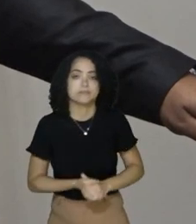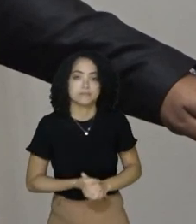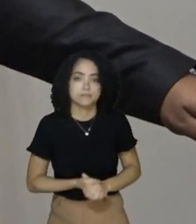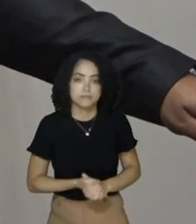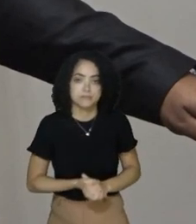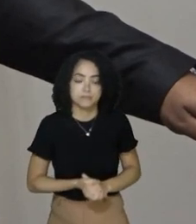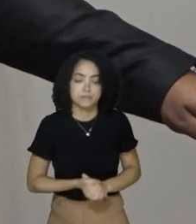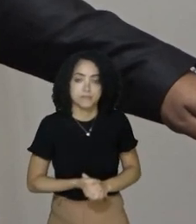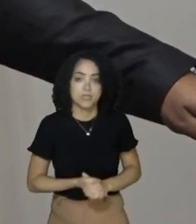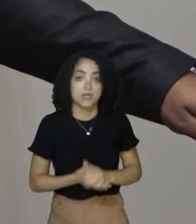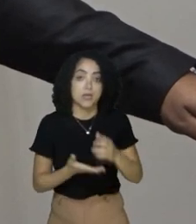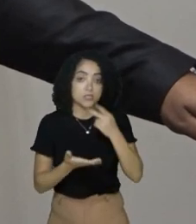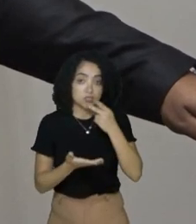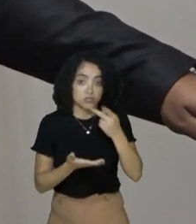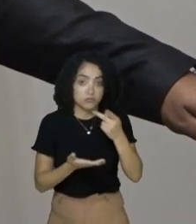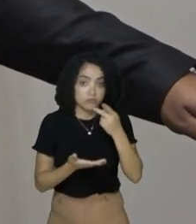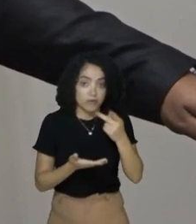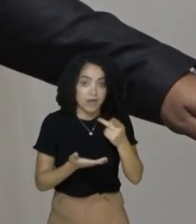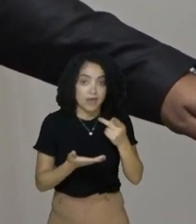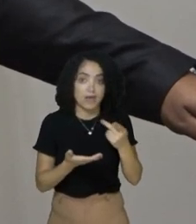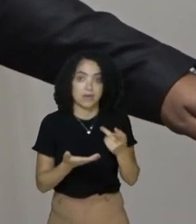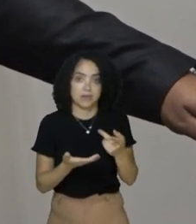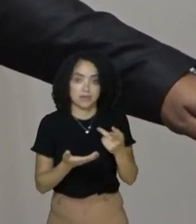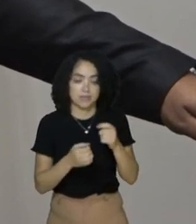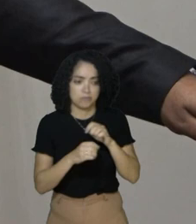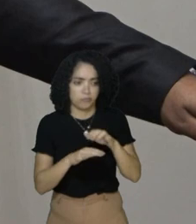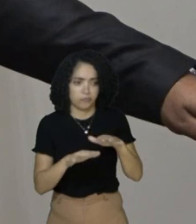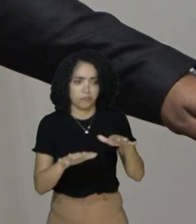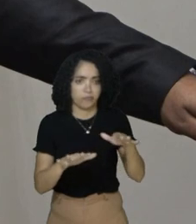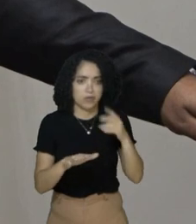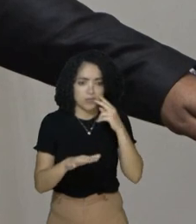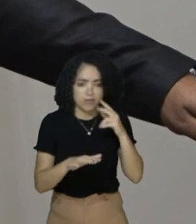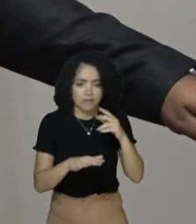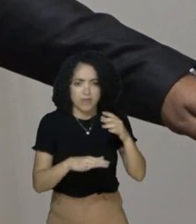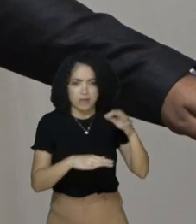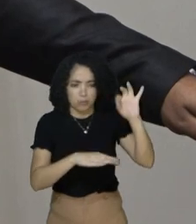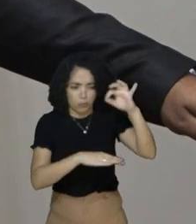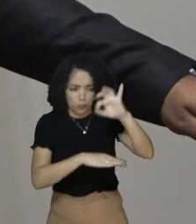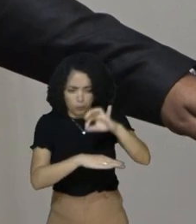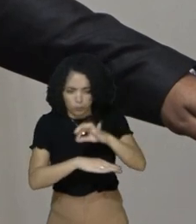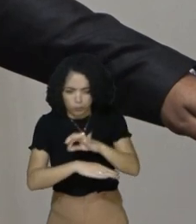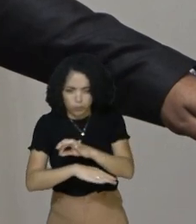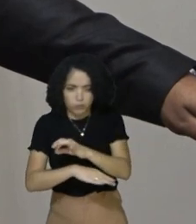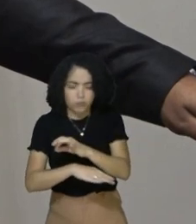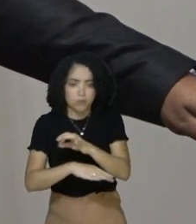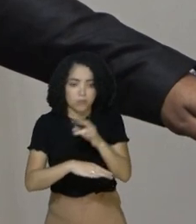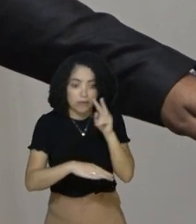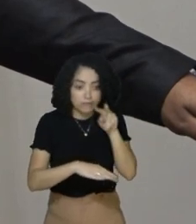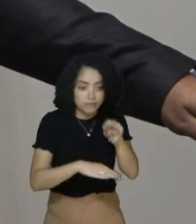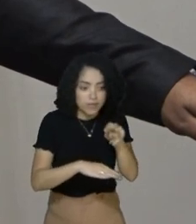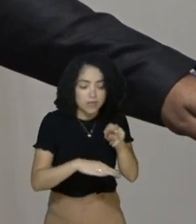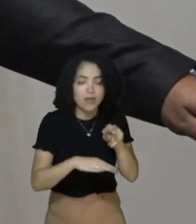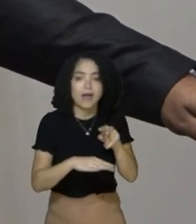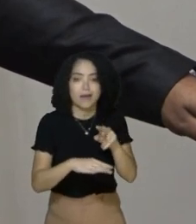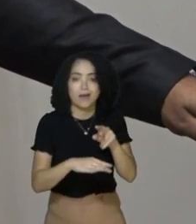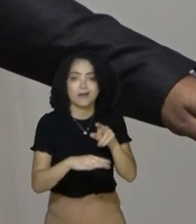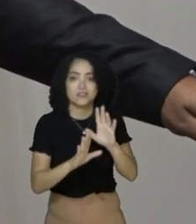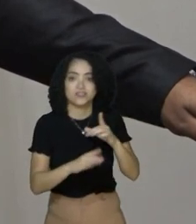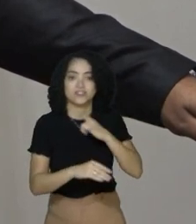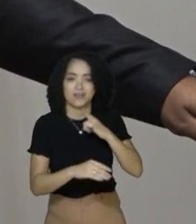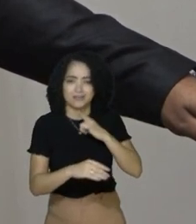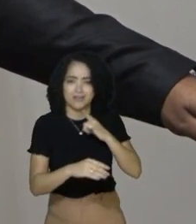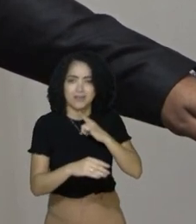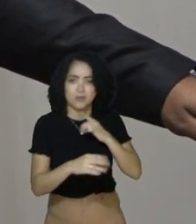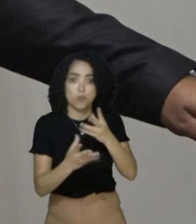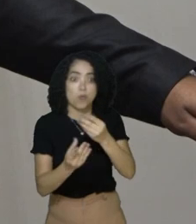A gente fala sobre infestação e pragas. Quando você chega a ver uma barata, é porque já existe um núcleo ali, já existe um ninho